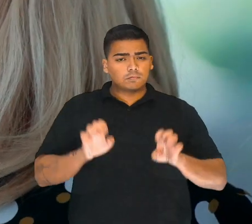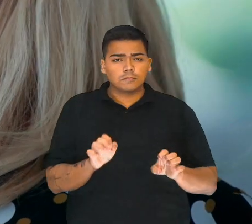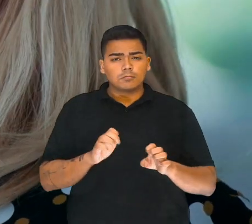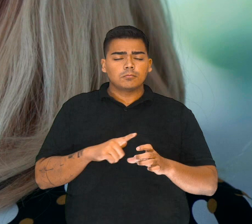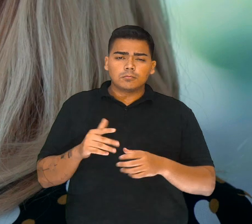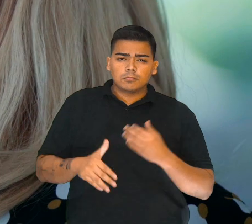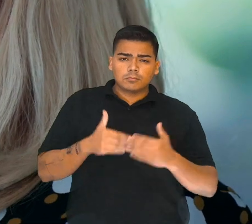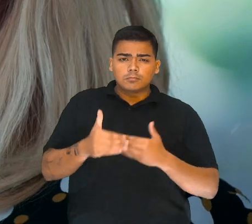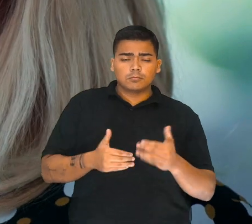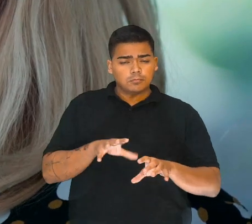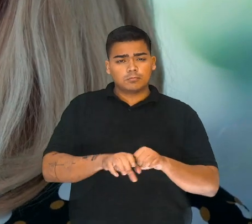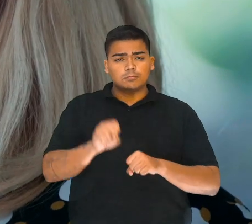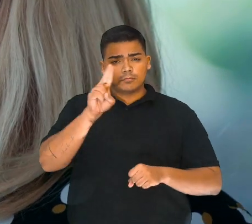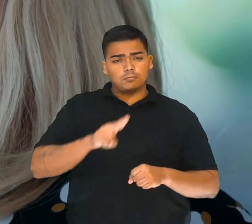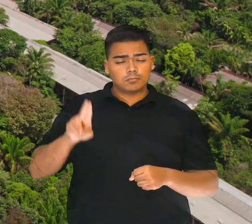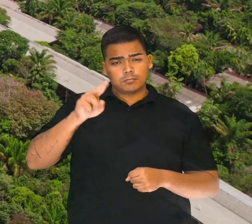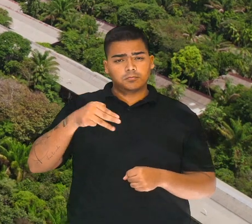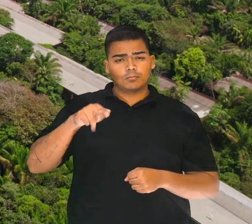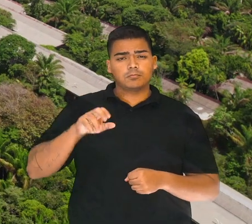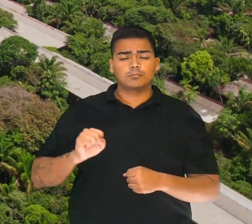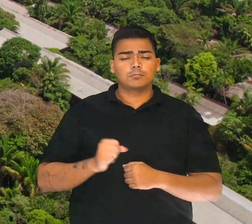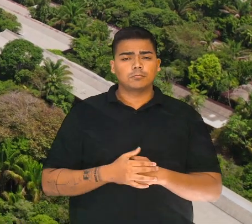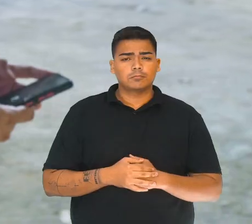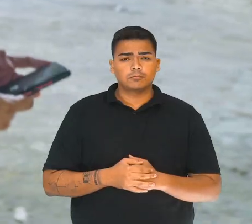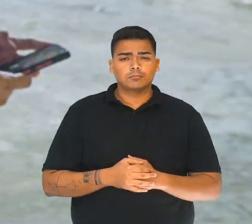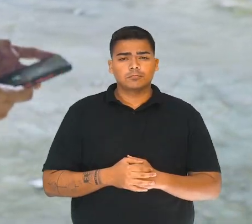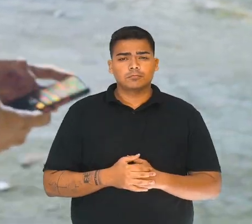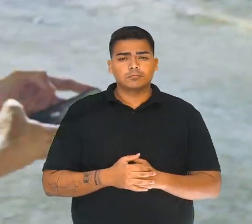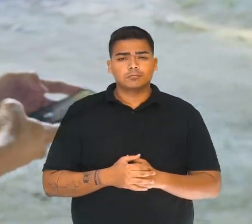do tempo, né, sendo formada na cidade de Manaus.